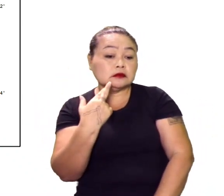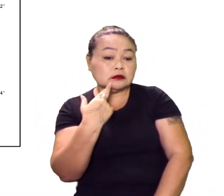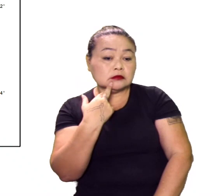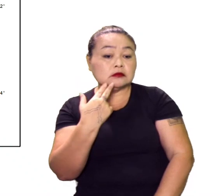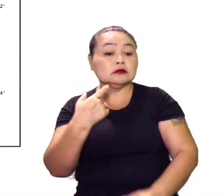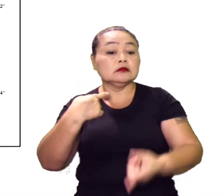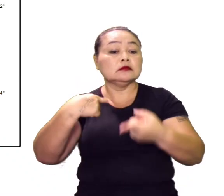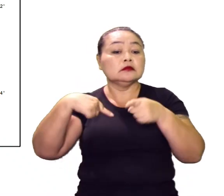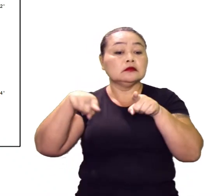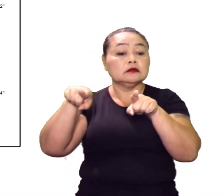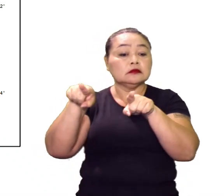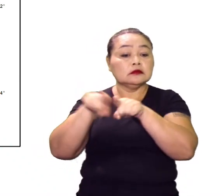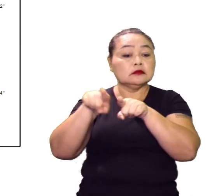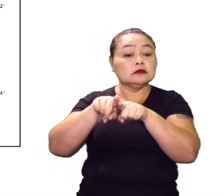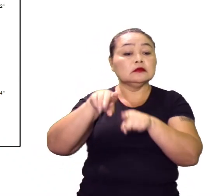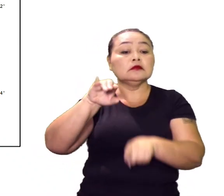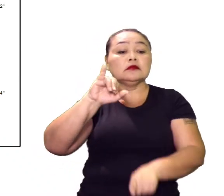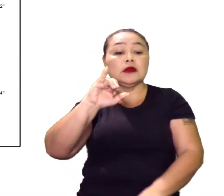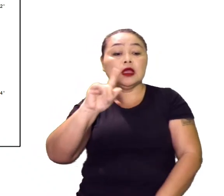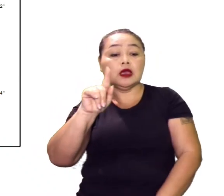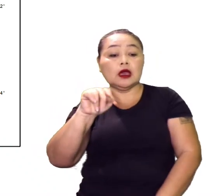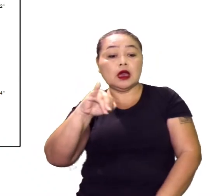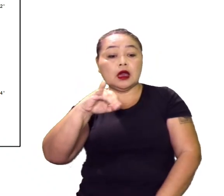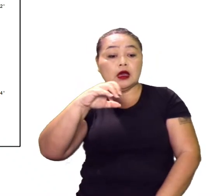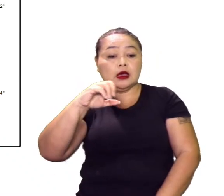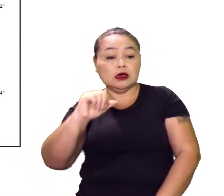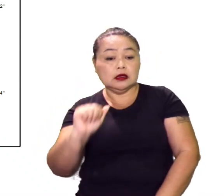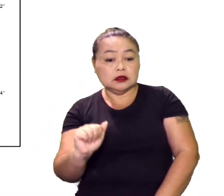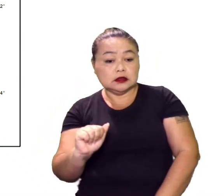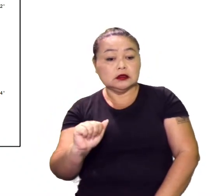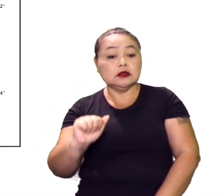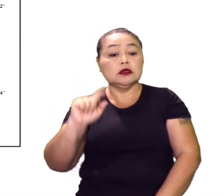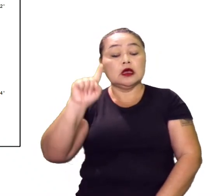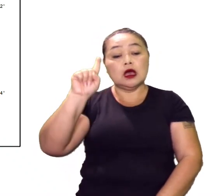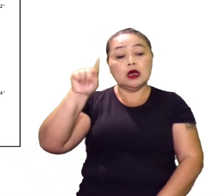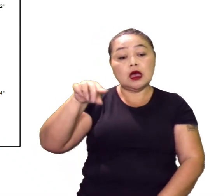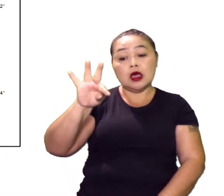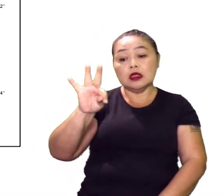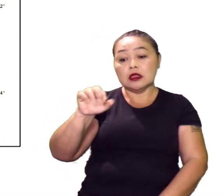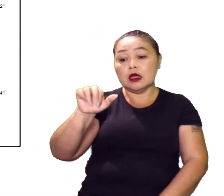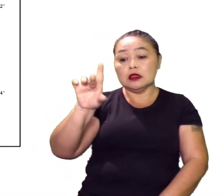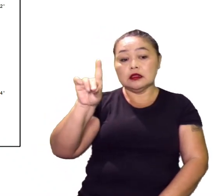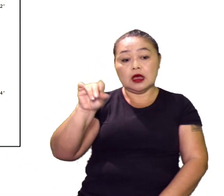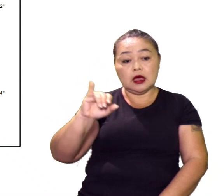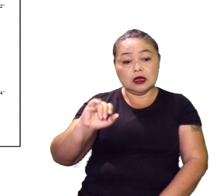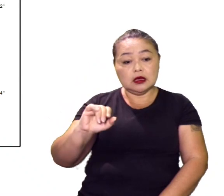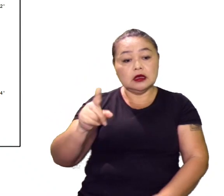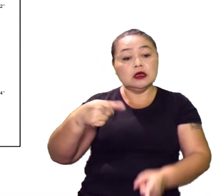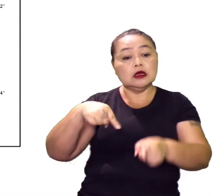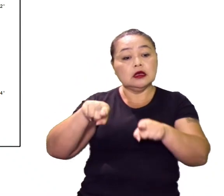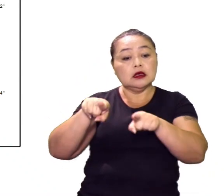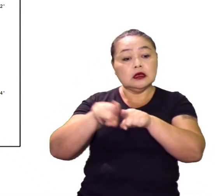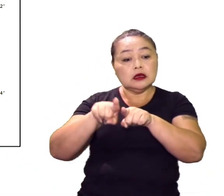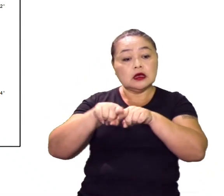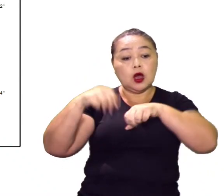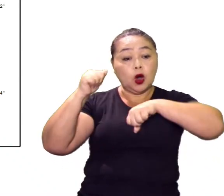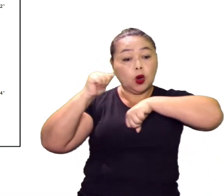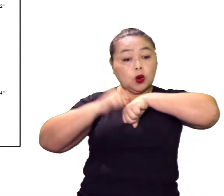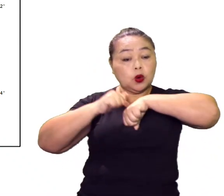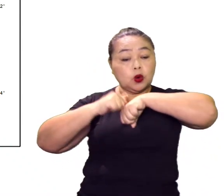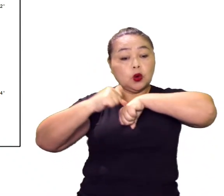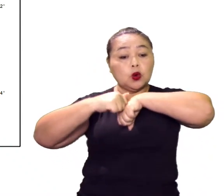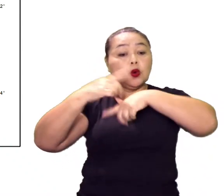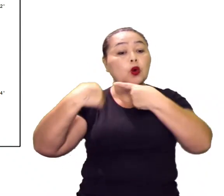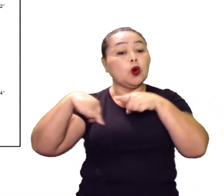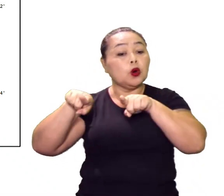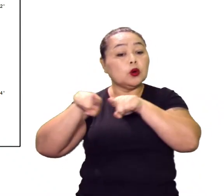intrusivas eclasianas tarde, as intrusivas eclasianas sim à tarde, rochas máficas eclasianas, complexo